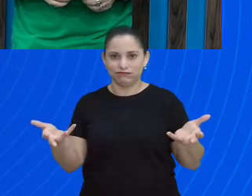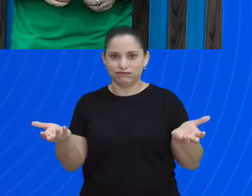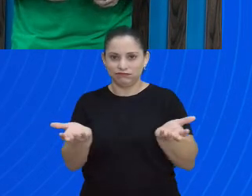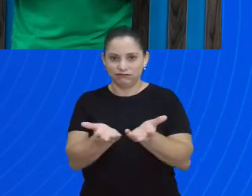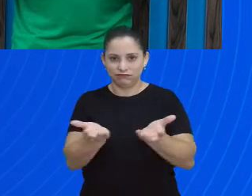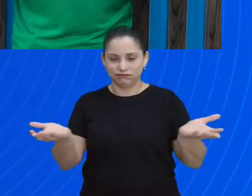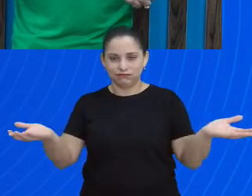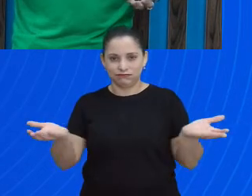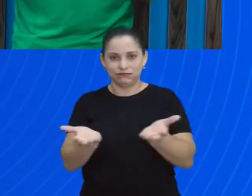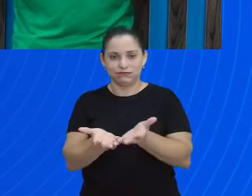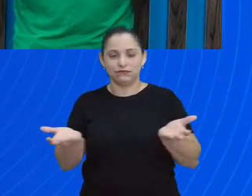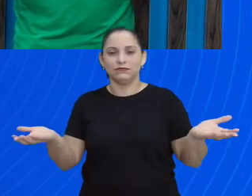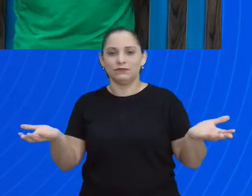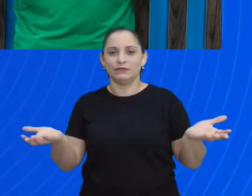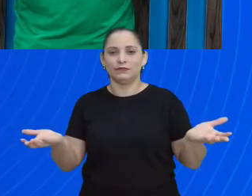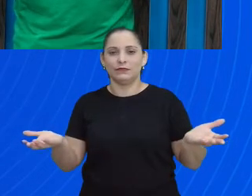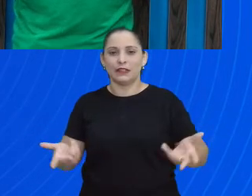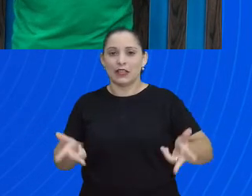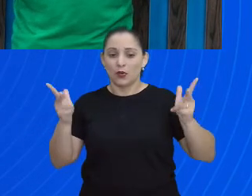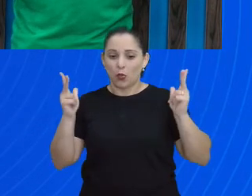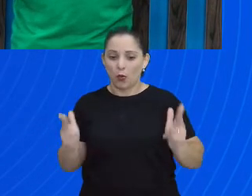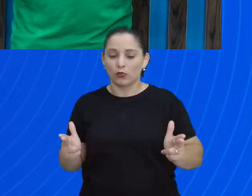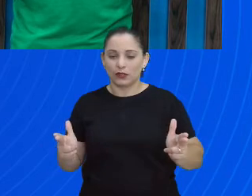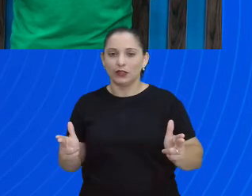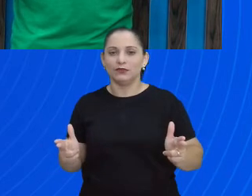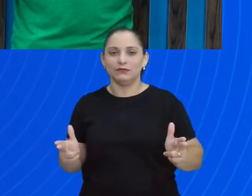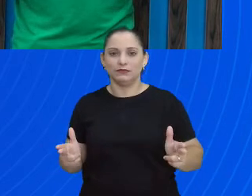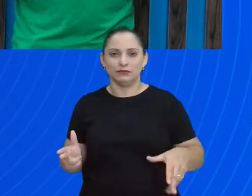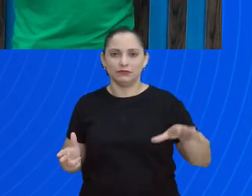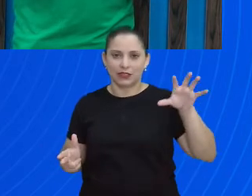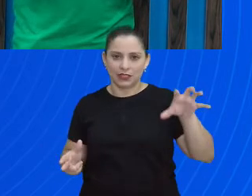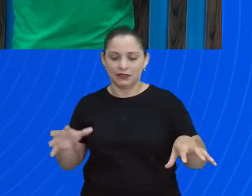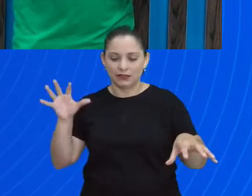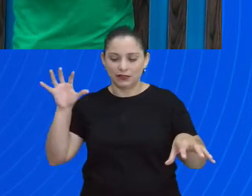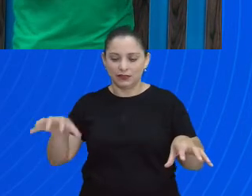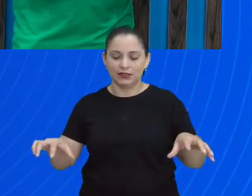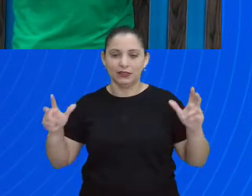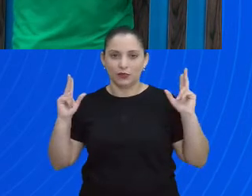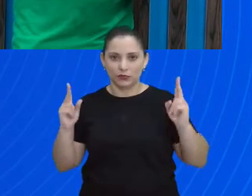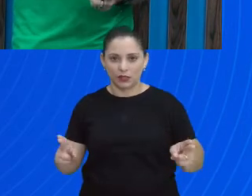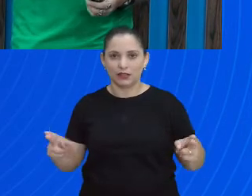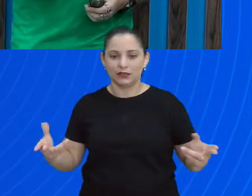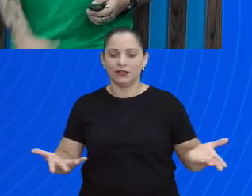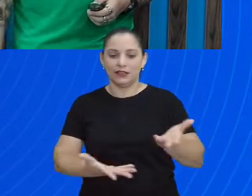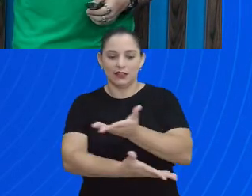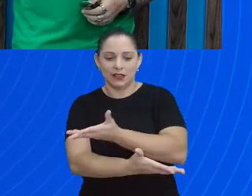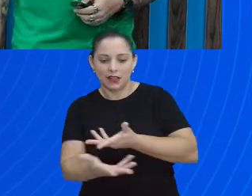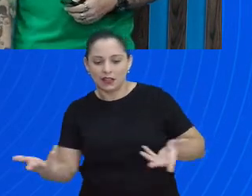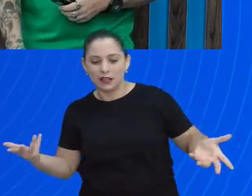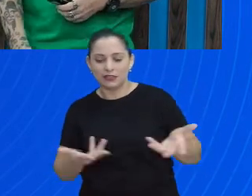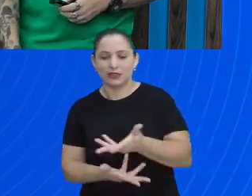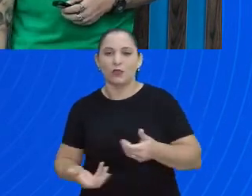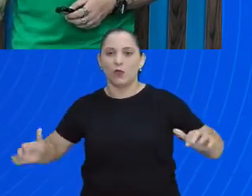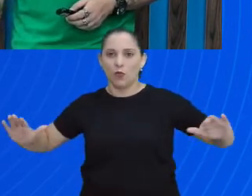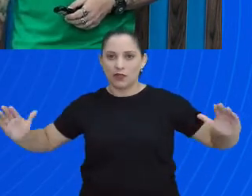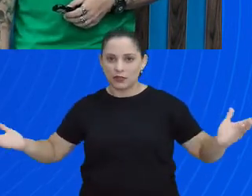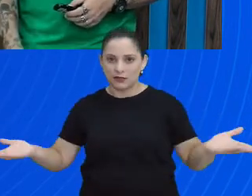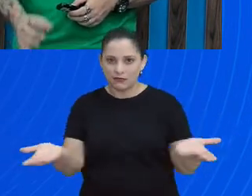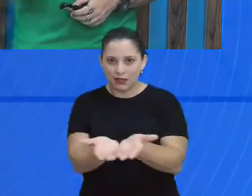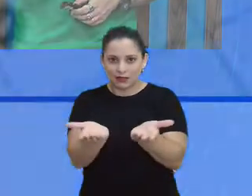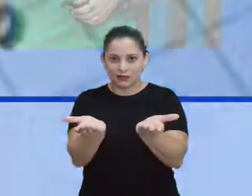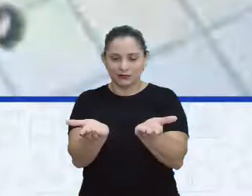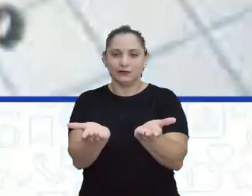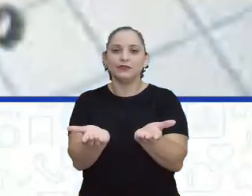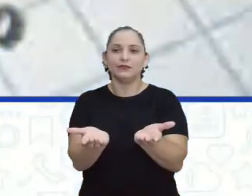igualdade. Então, essa igualdade de um lado e igualdade do outro, a gente faz uma relação com esse equilíbrio aí de